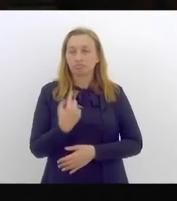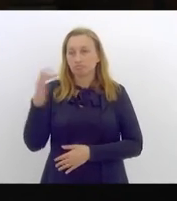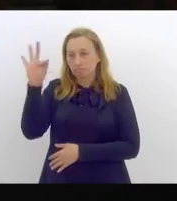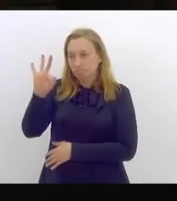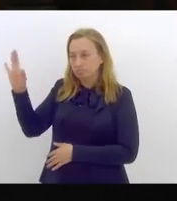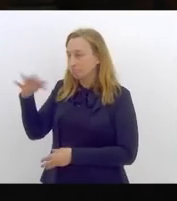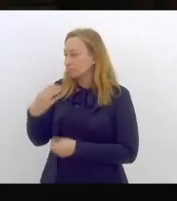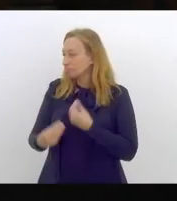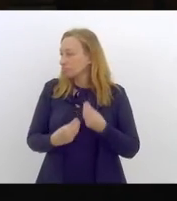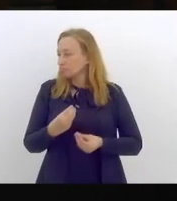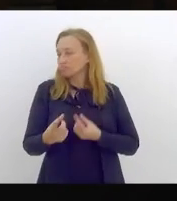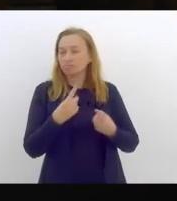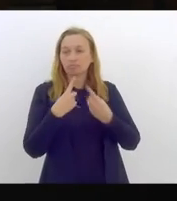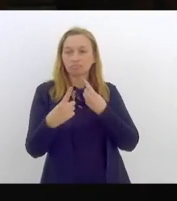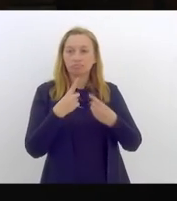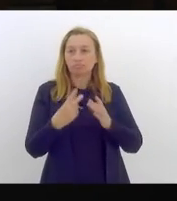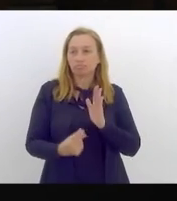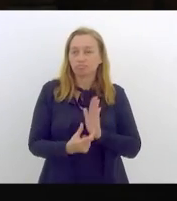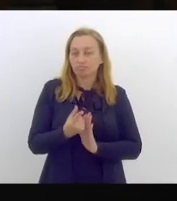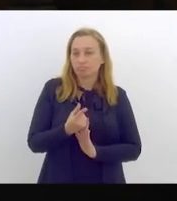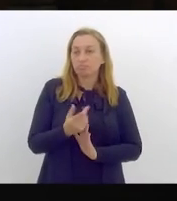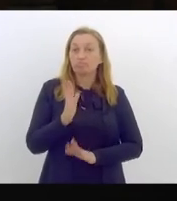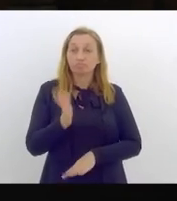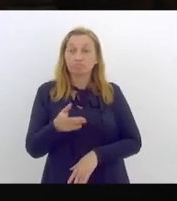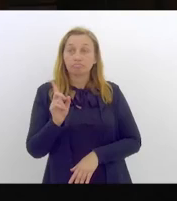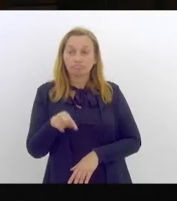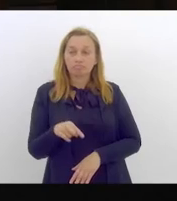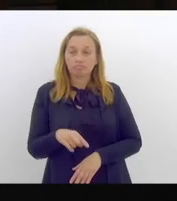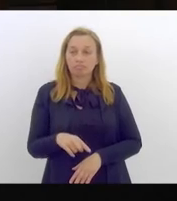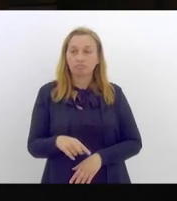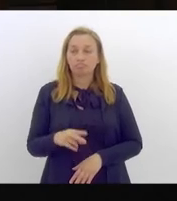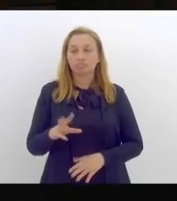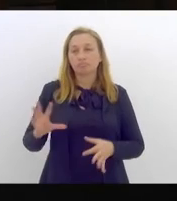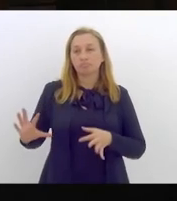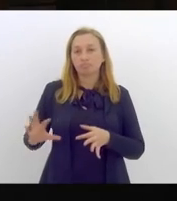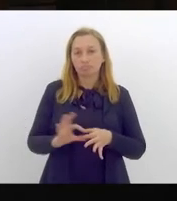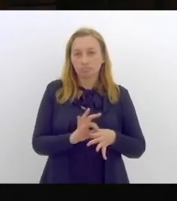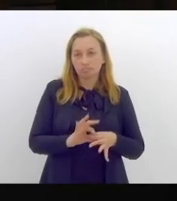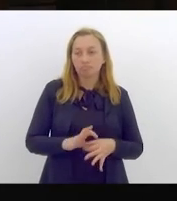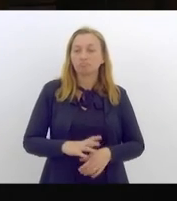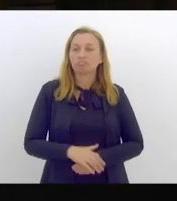debater orçamento? Um orçamento que já é totalmente vinculado,